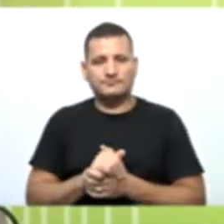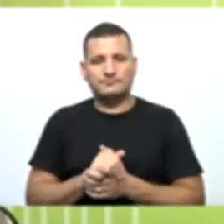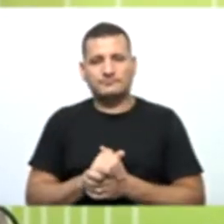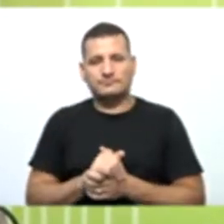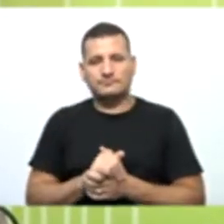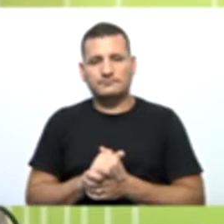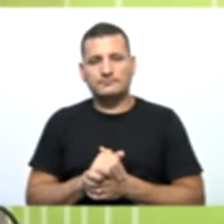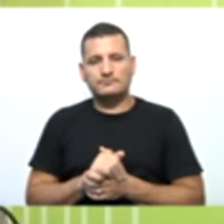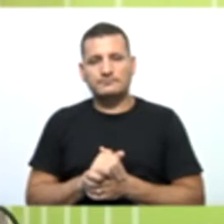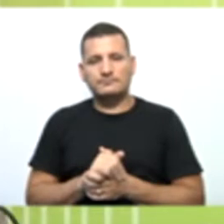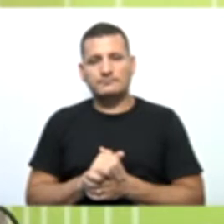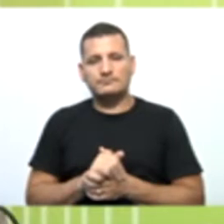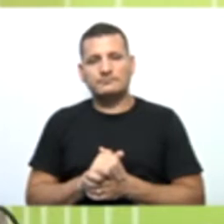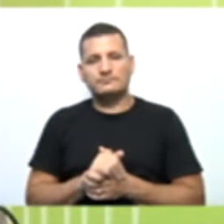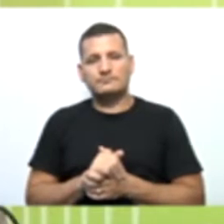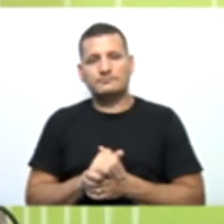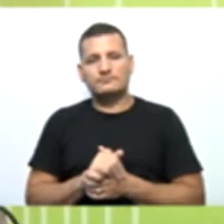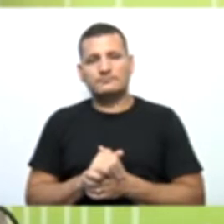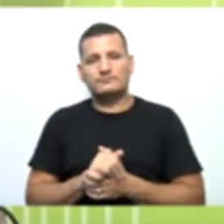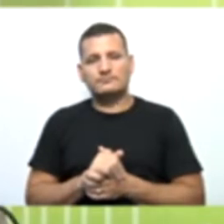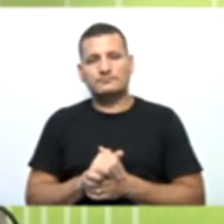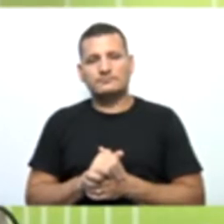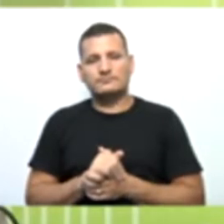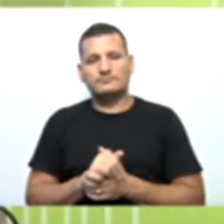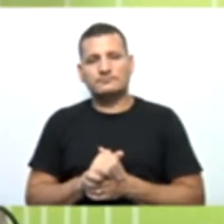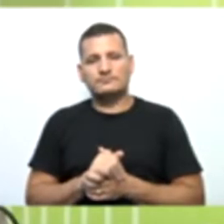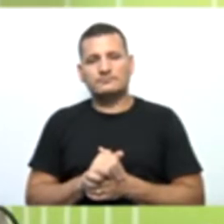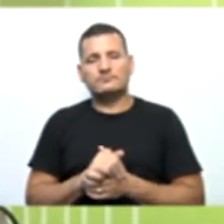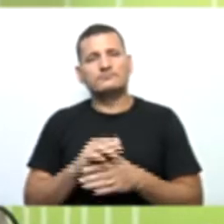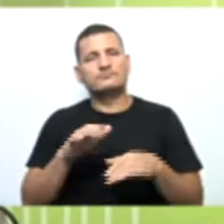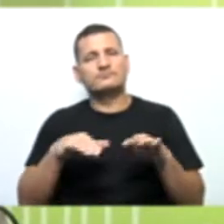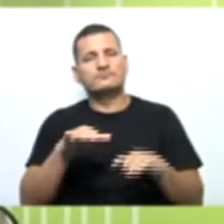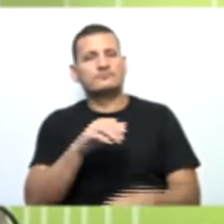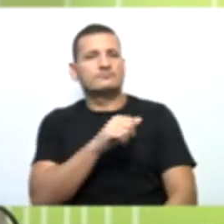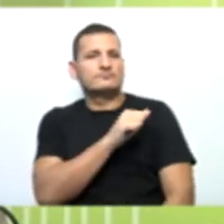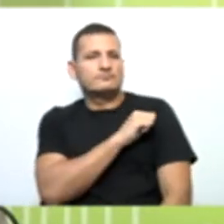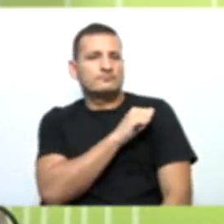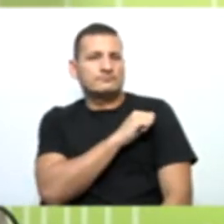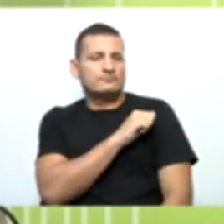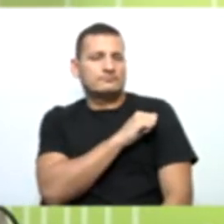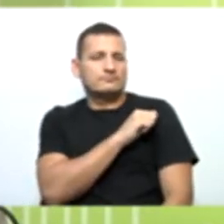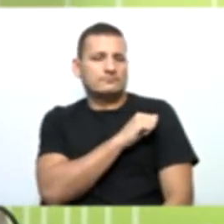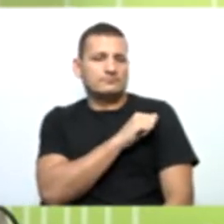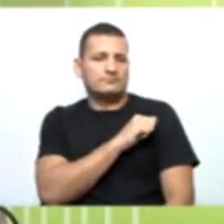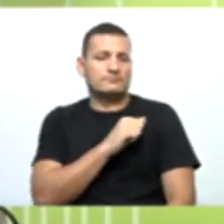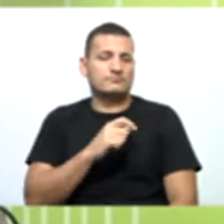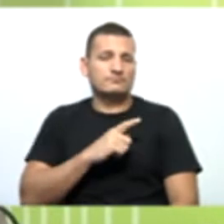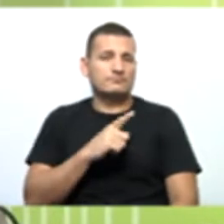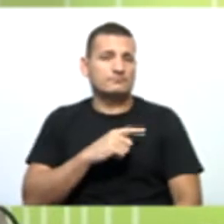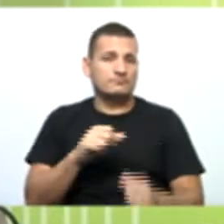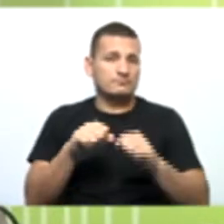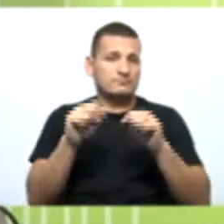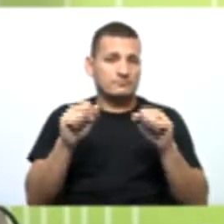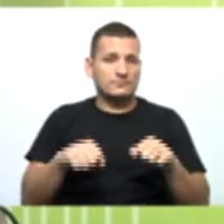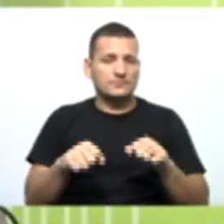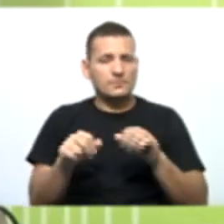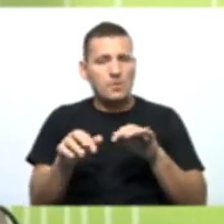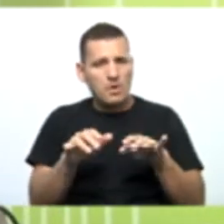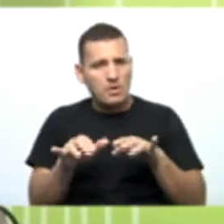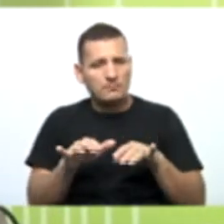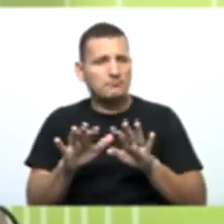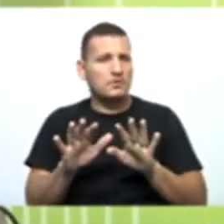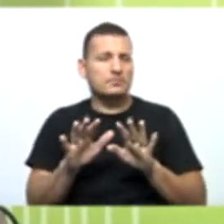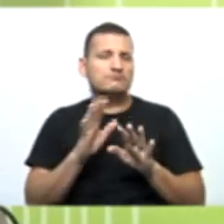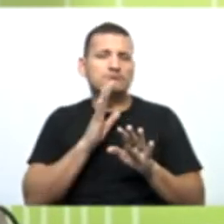O aluno ele está desenvolvendo o sistema, mas não sabe o que é um